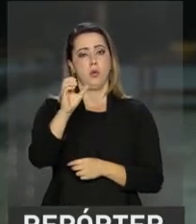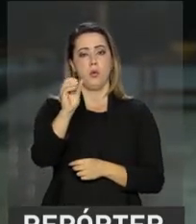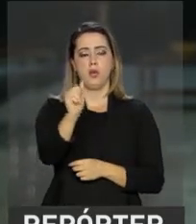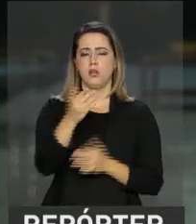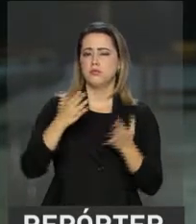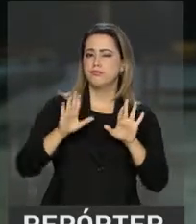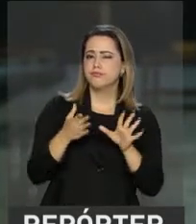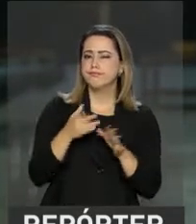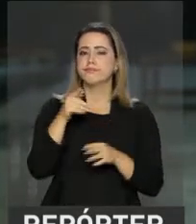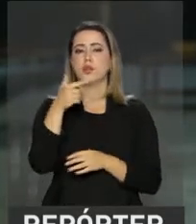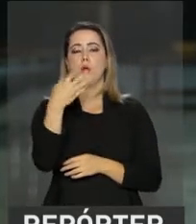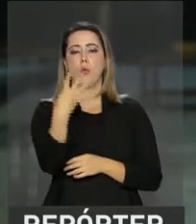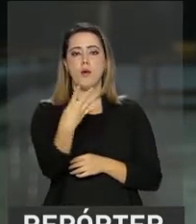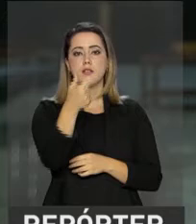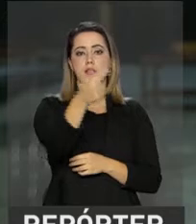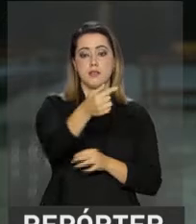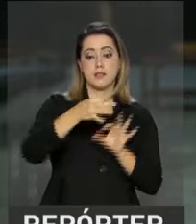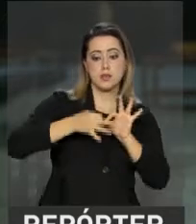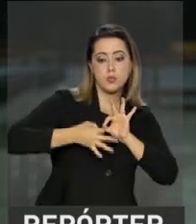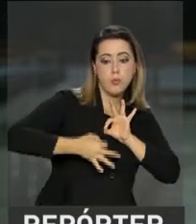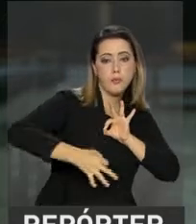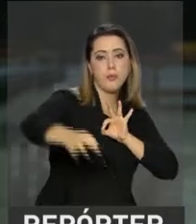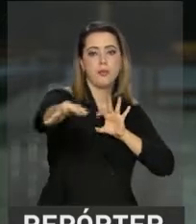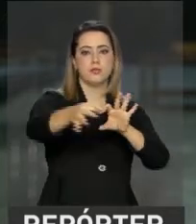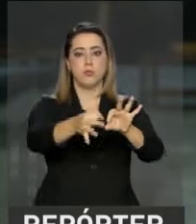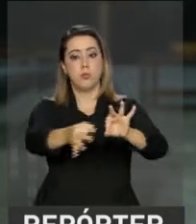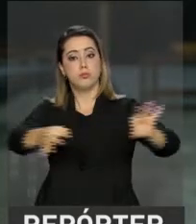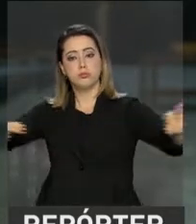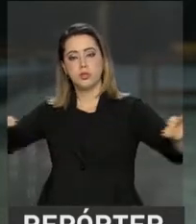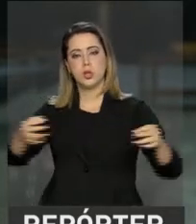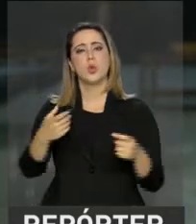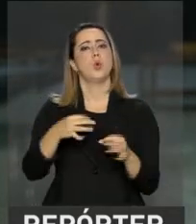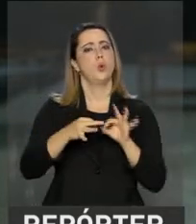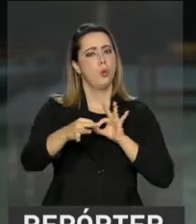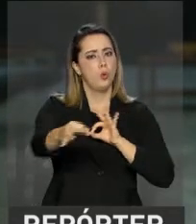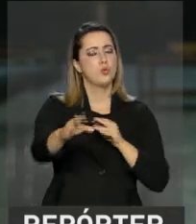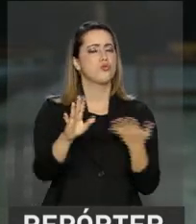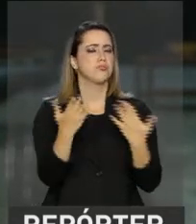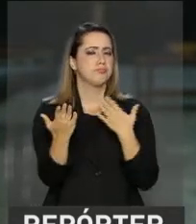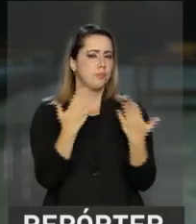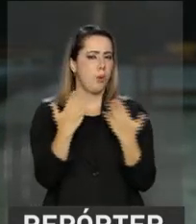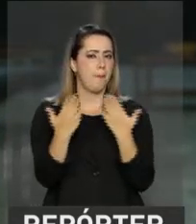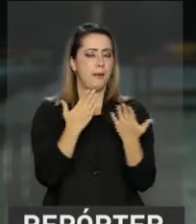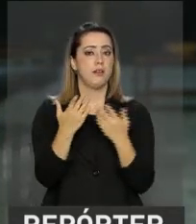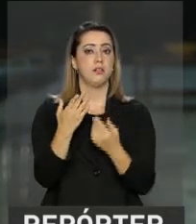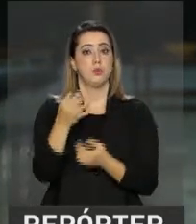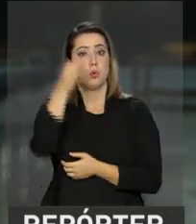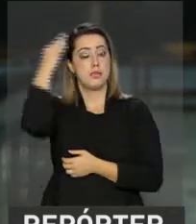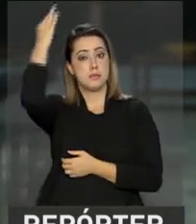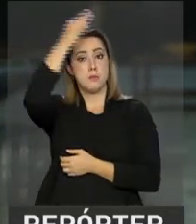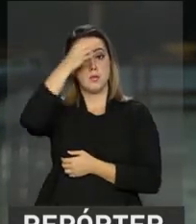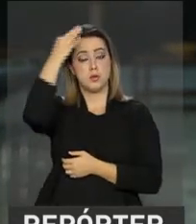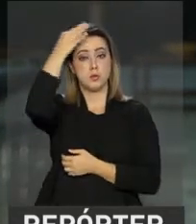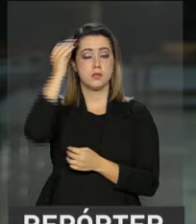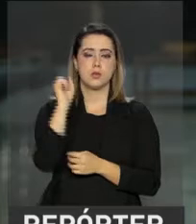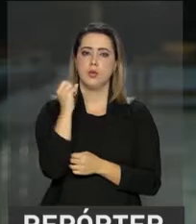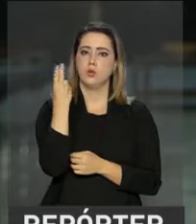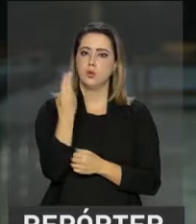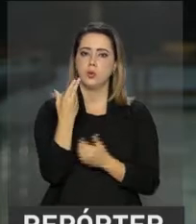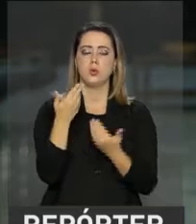associados tem cerca de 47 mil quilômetros quadrados, o que equivale ao estado do Espírito Santo ou